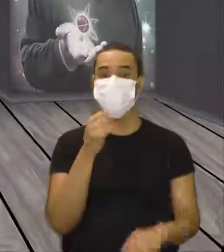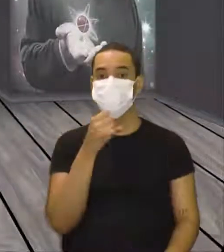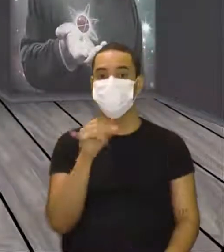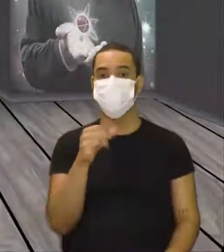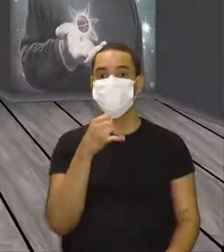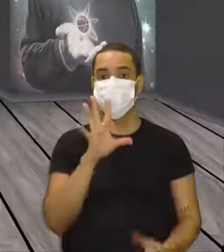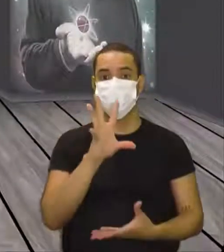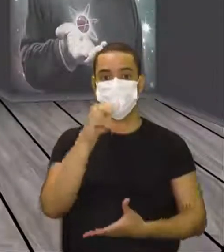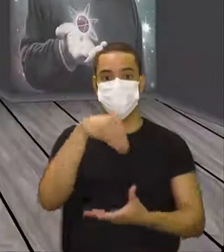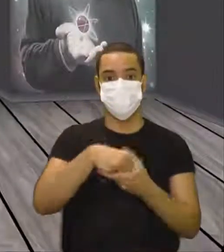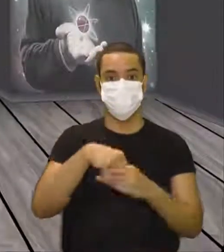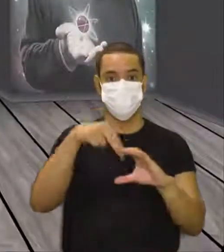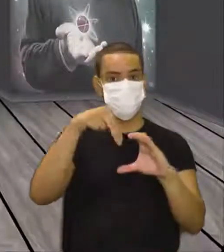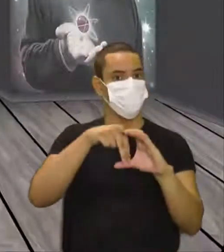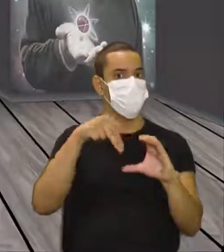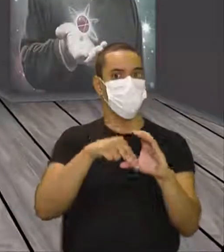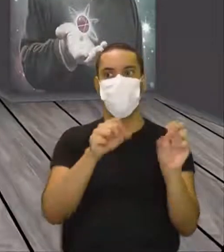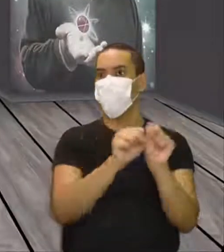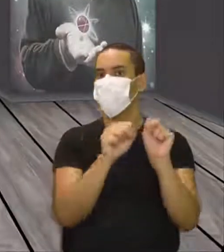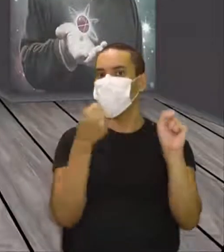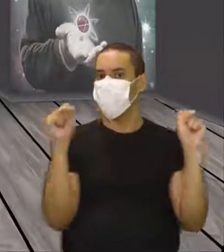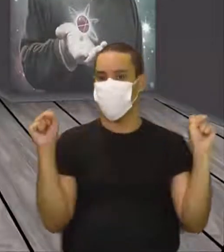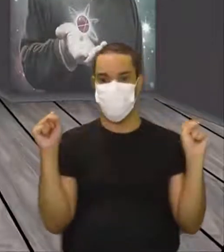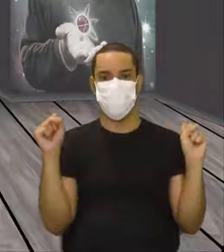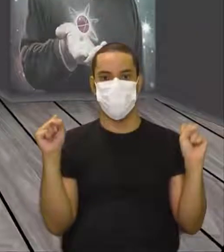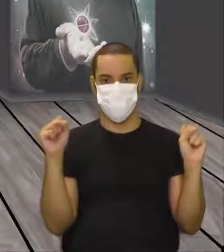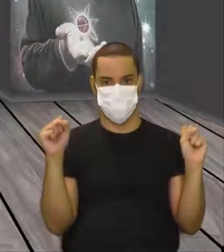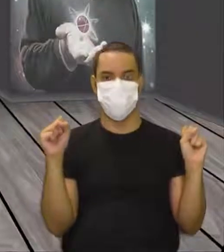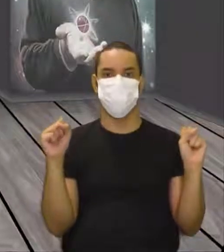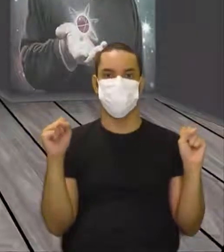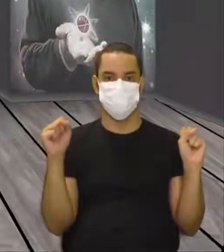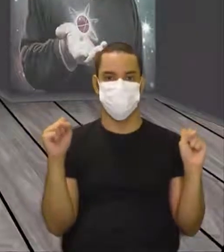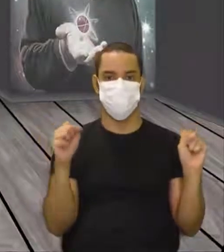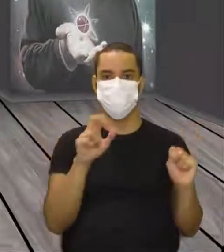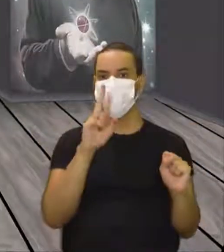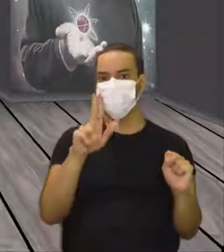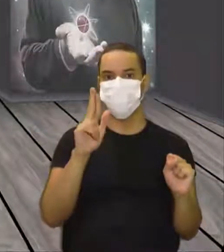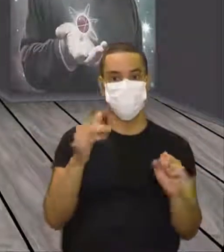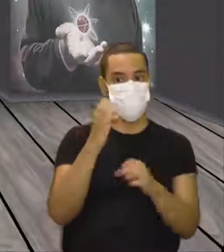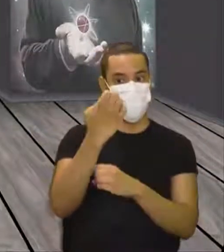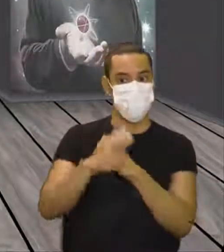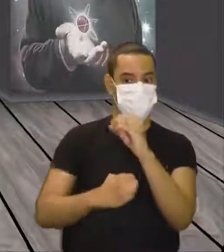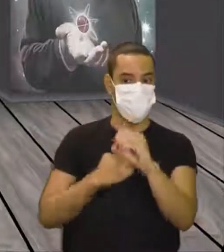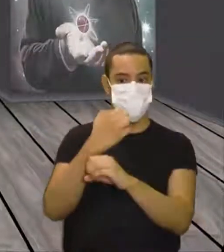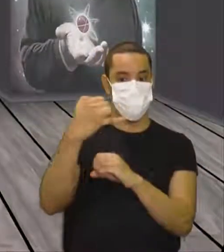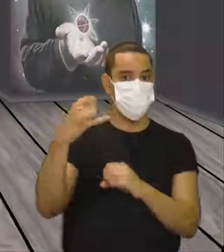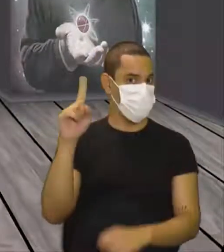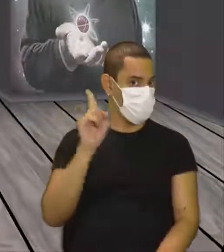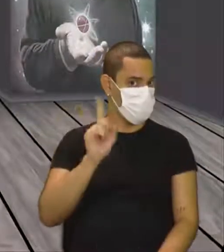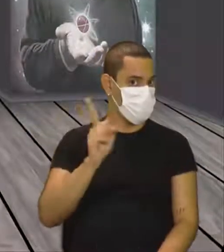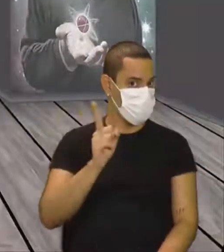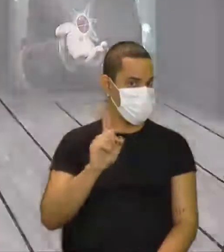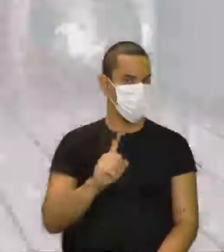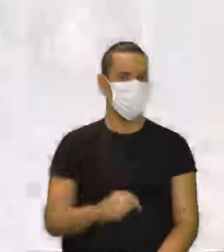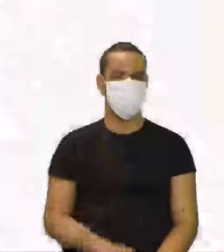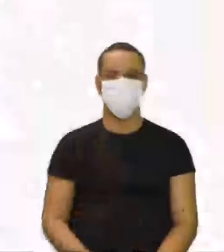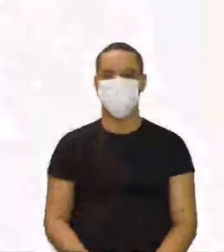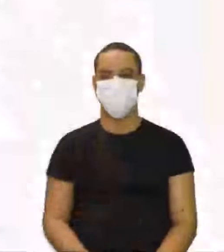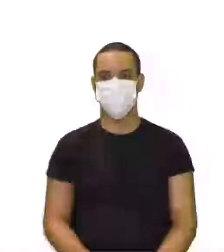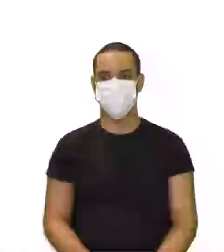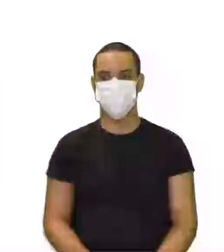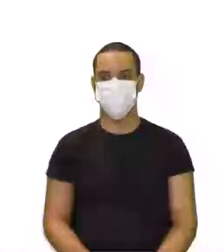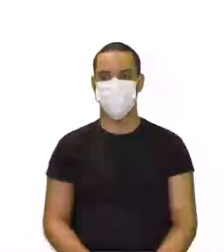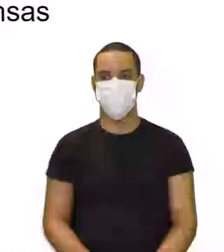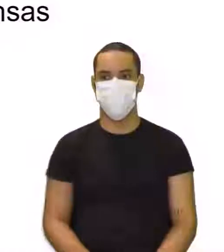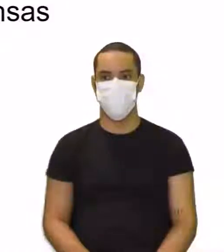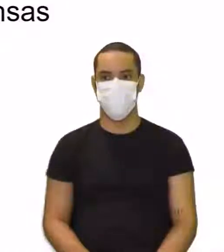núcleo. É a maior energia que tem, nuclear, núcleo. Tá? Não é os elétrons ali fora, não. Tá bom? Vamos lá, continuando.